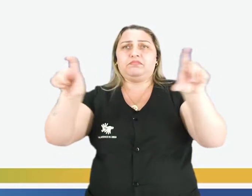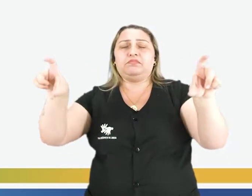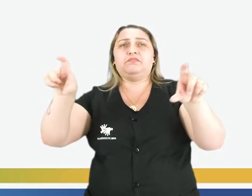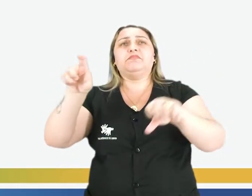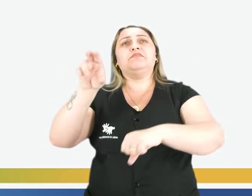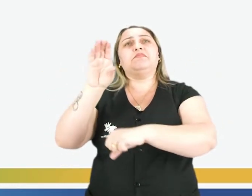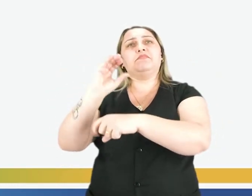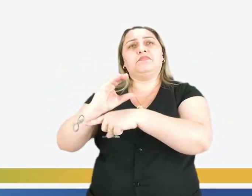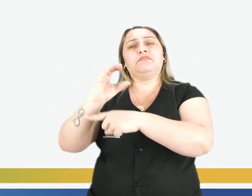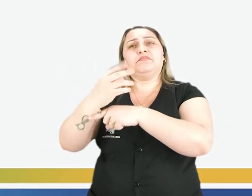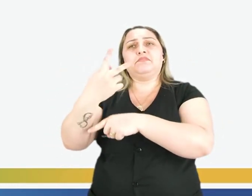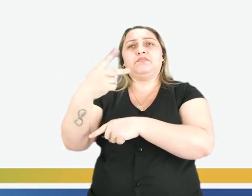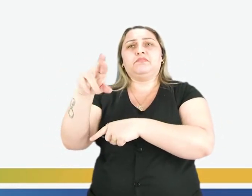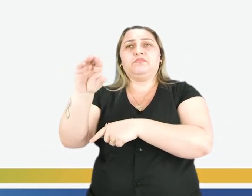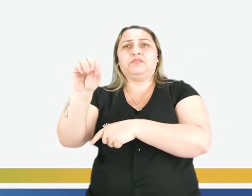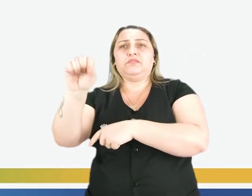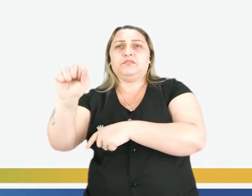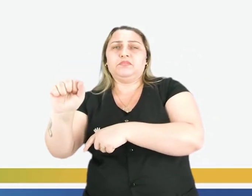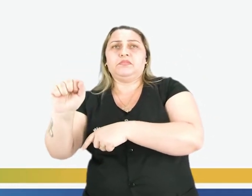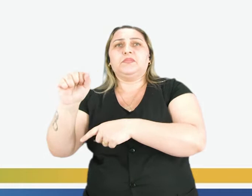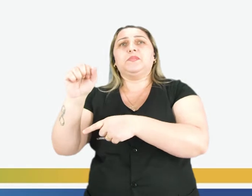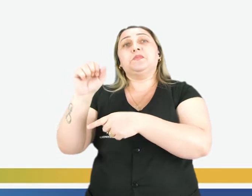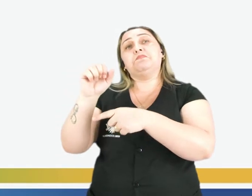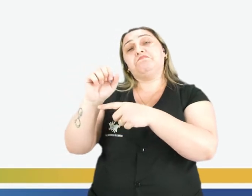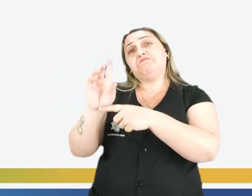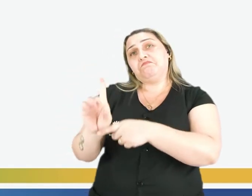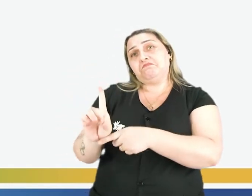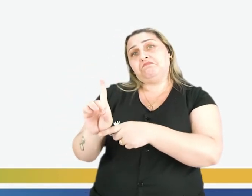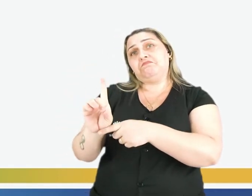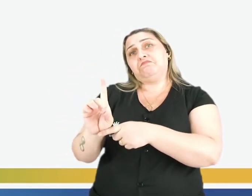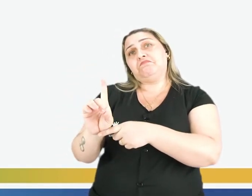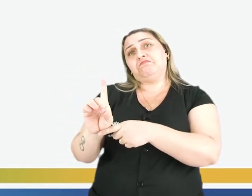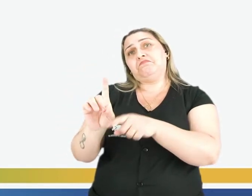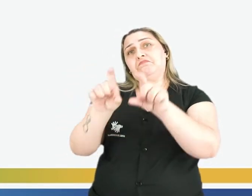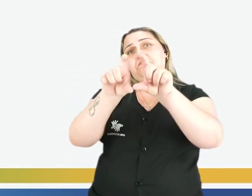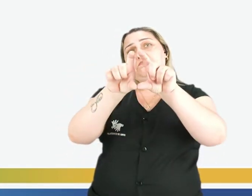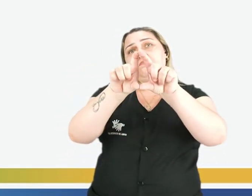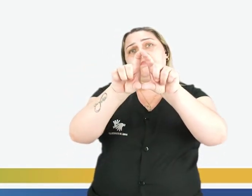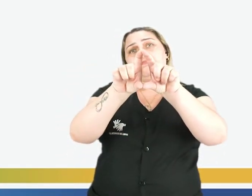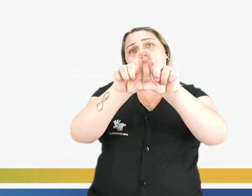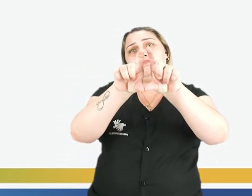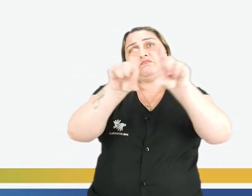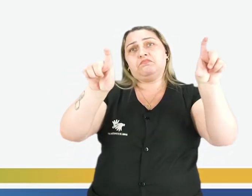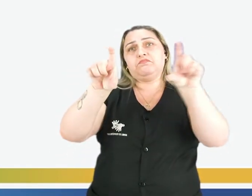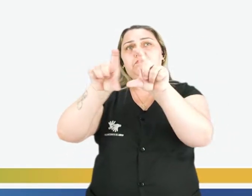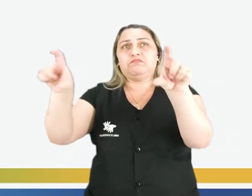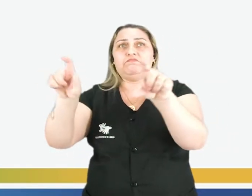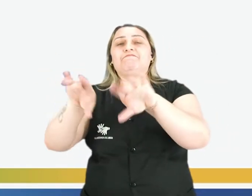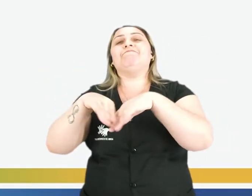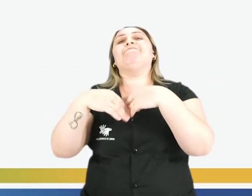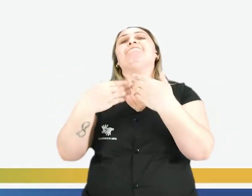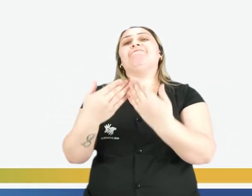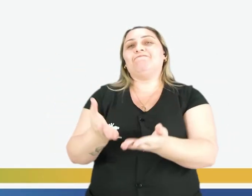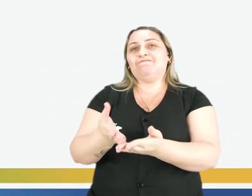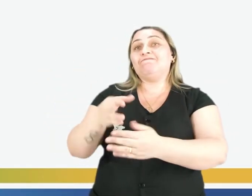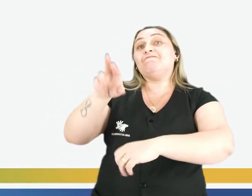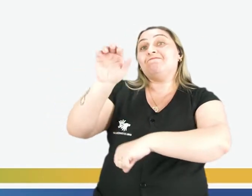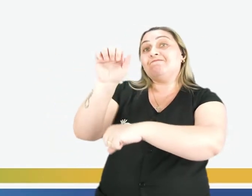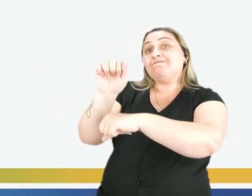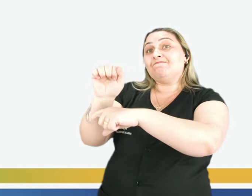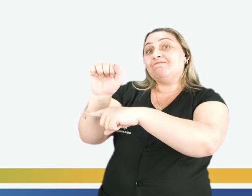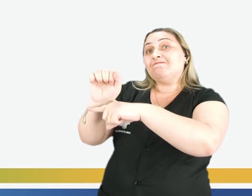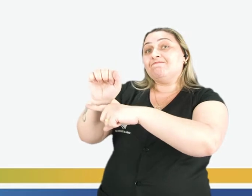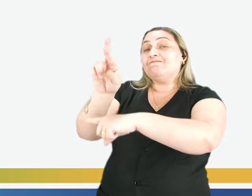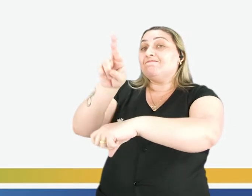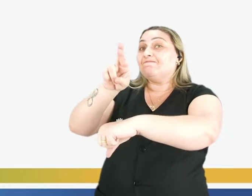parágrafos, prosa ou quadrinhos? É o que eu falei bastante, né? Isso,